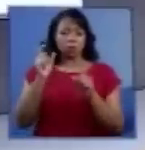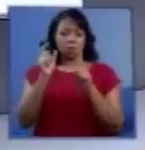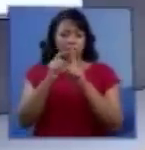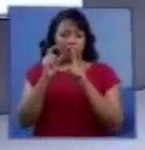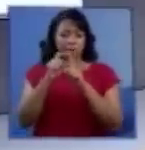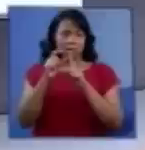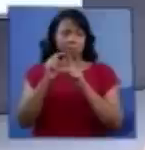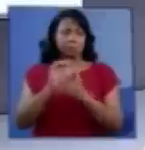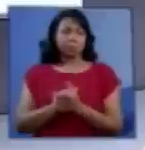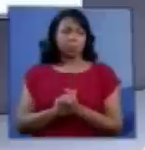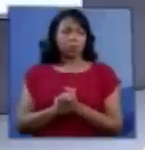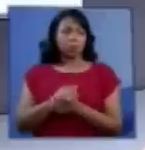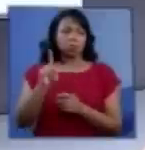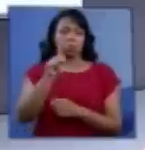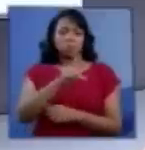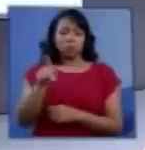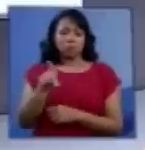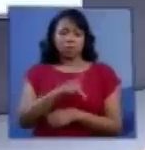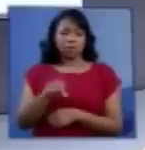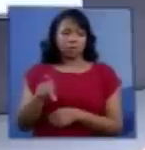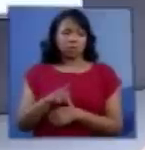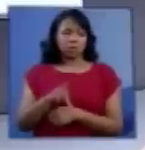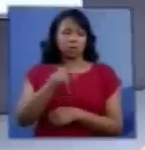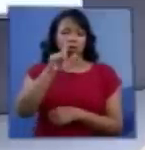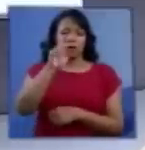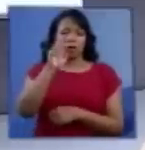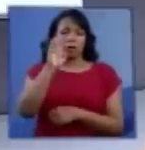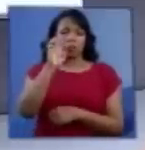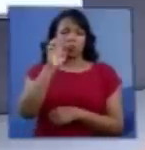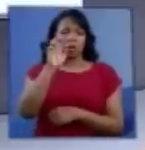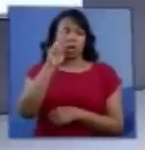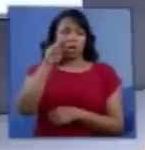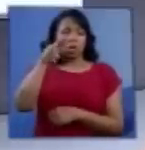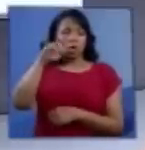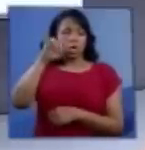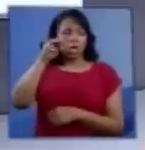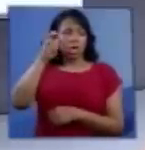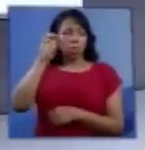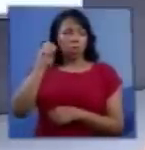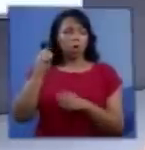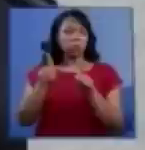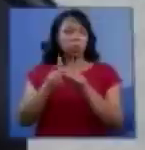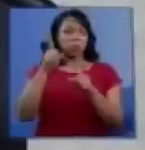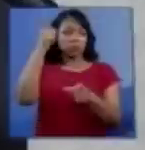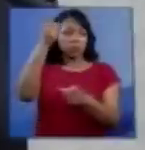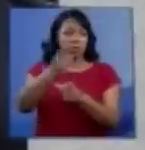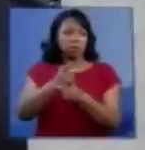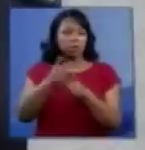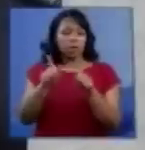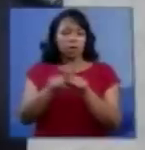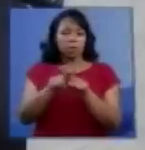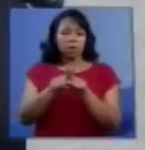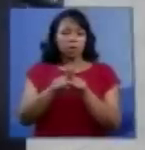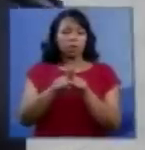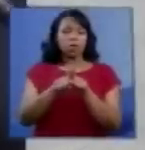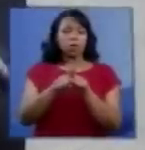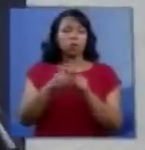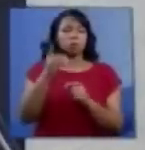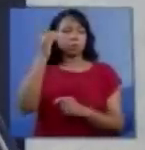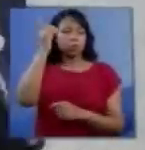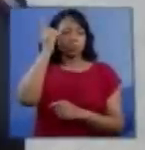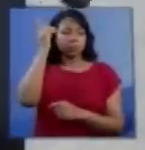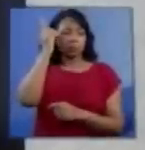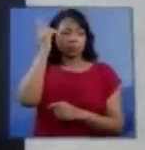palavras do professor jer leg descobridor daig cromm da síndrome